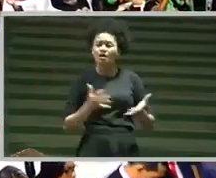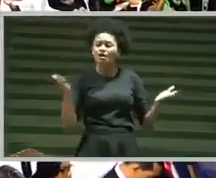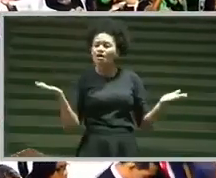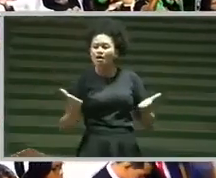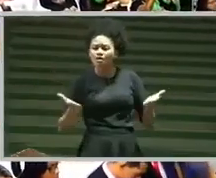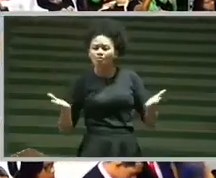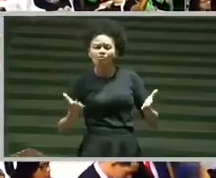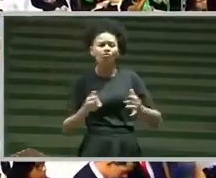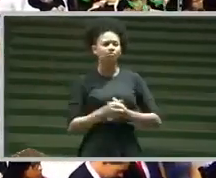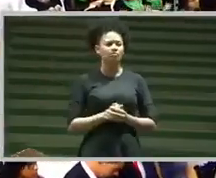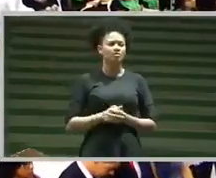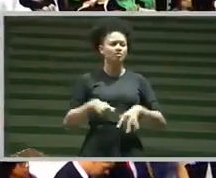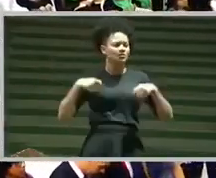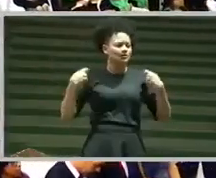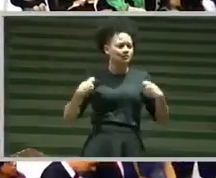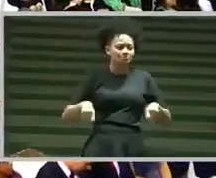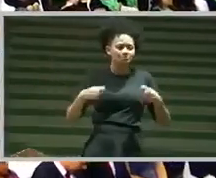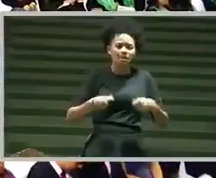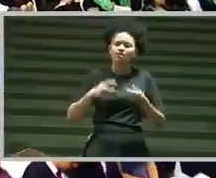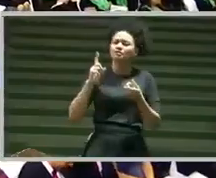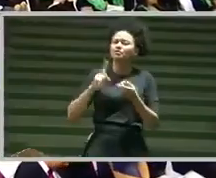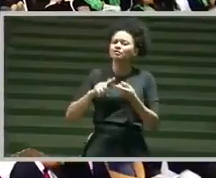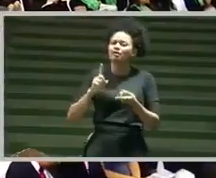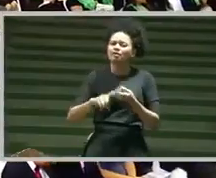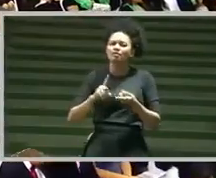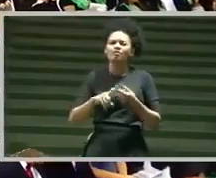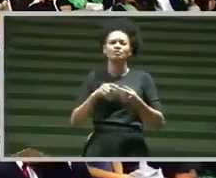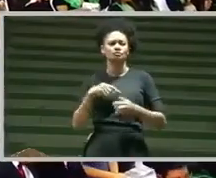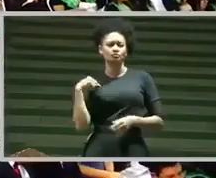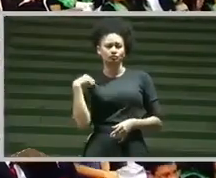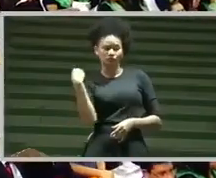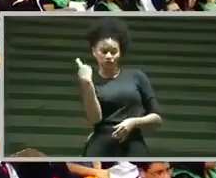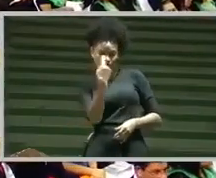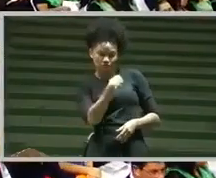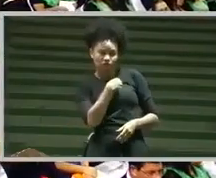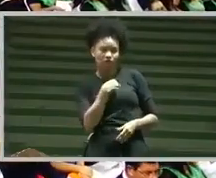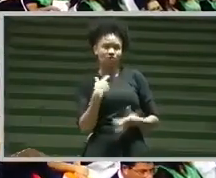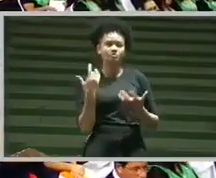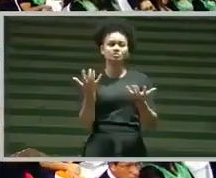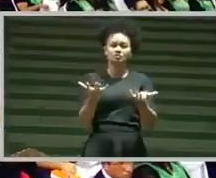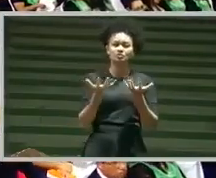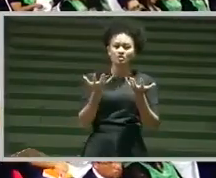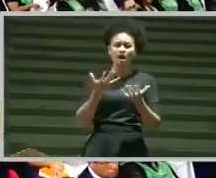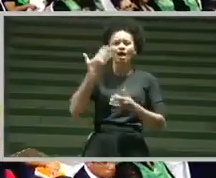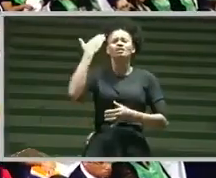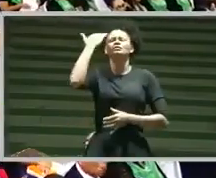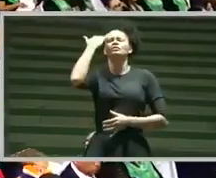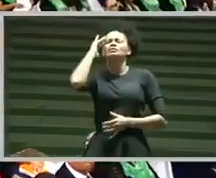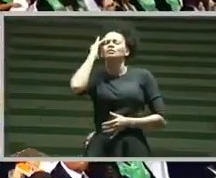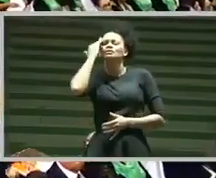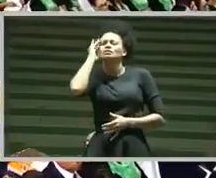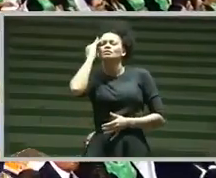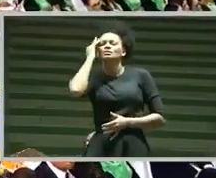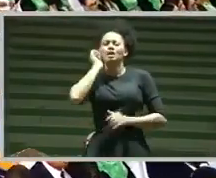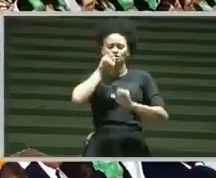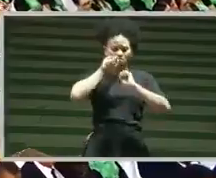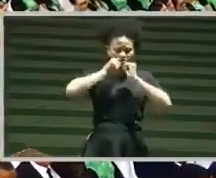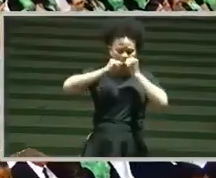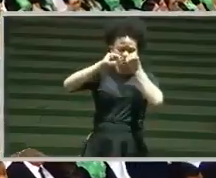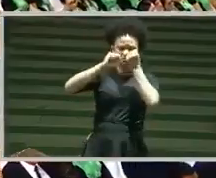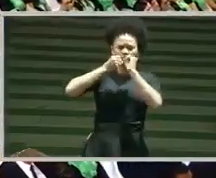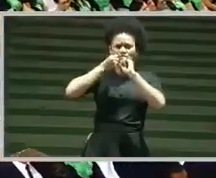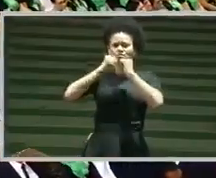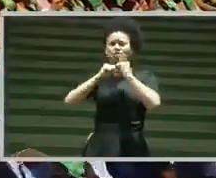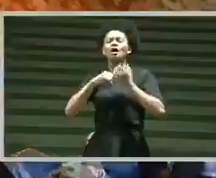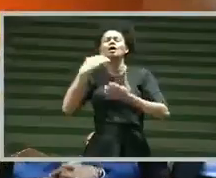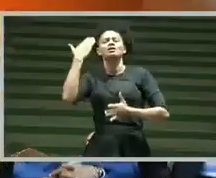Agora, é preciso também, se nós queremos entender este salmo